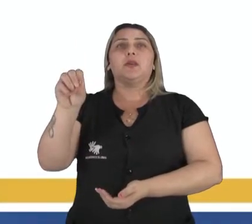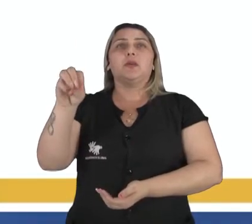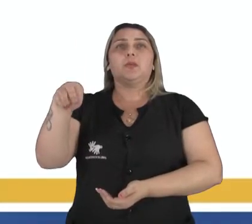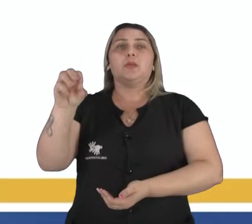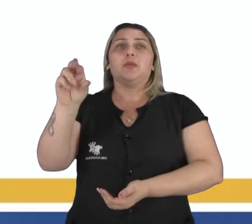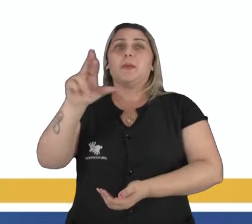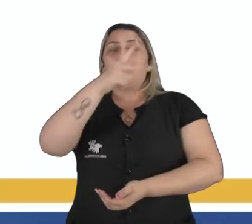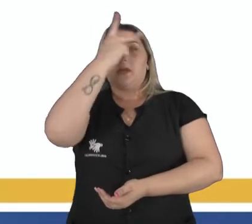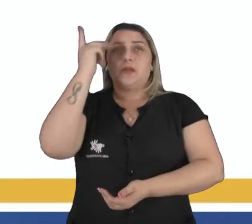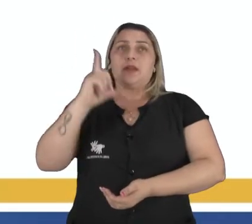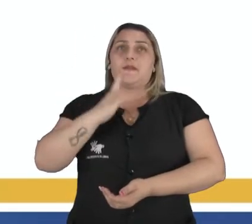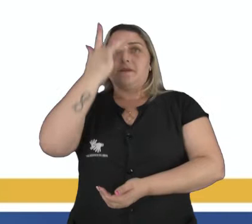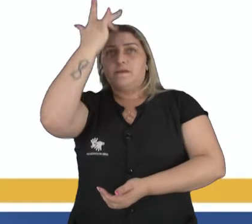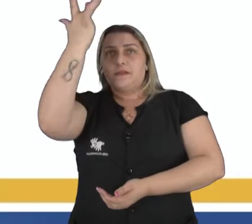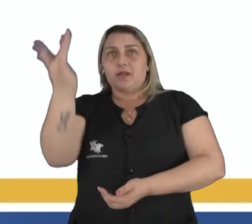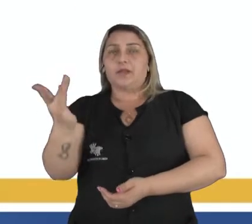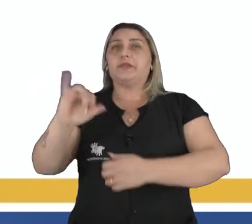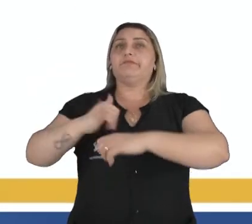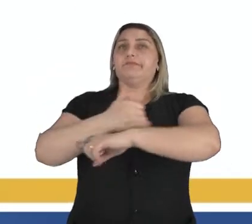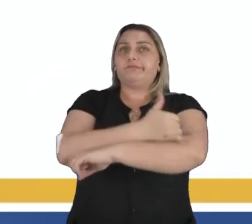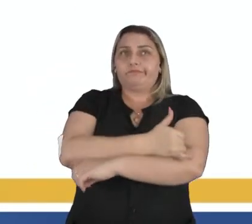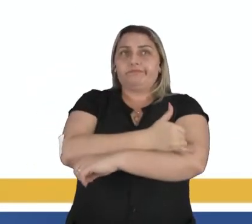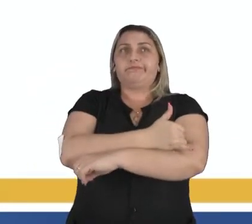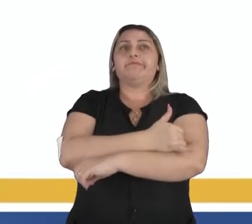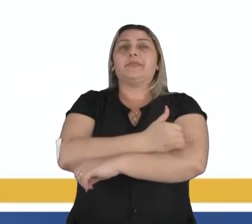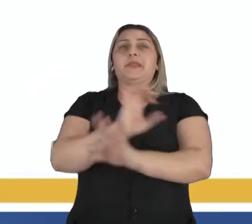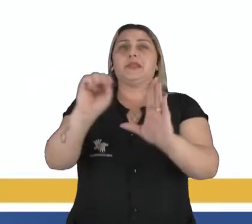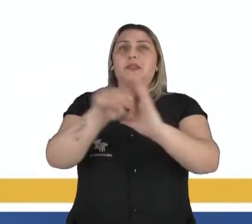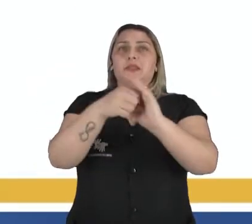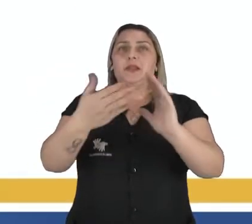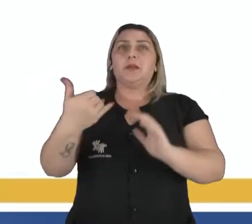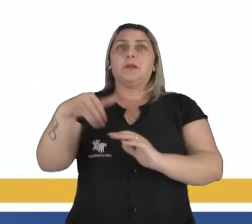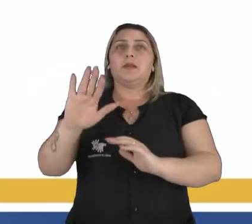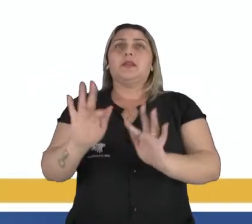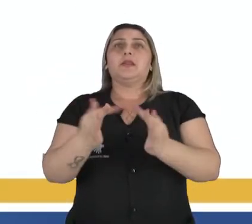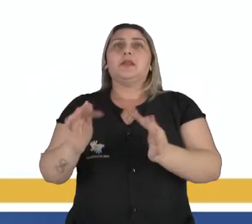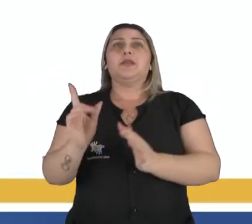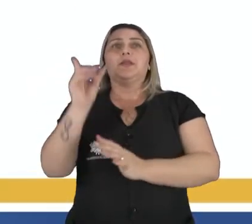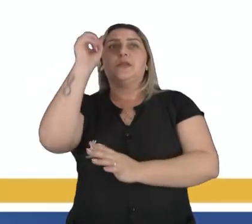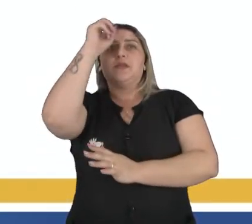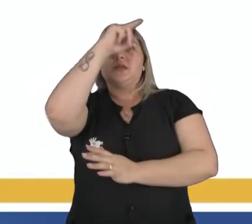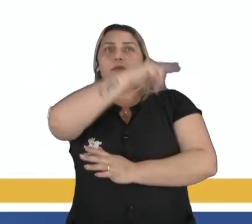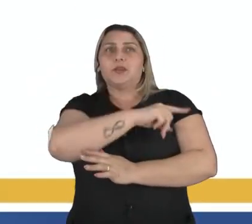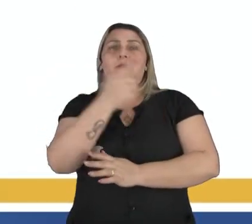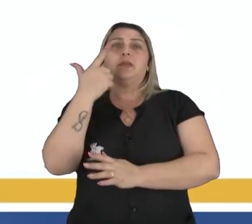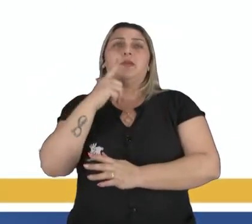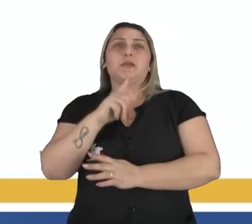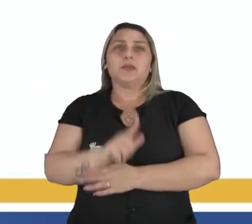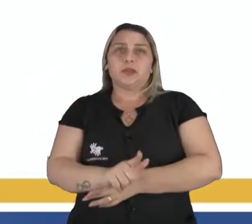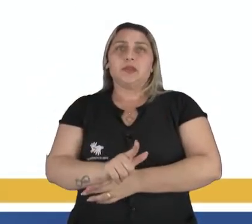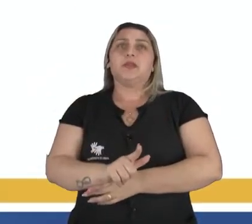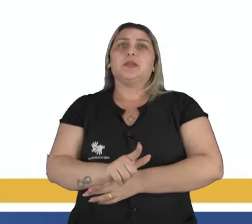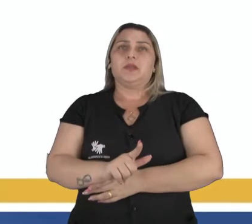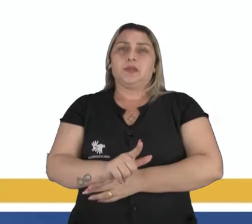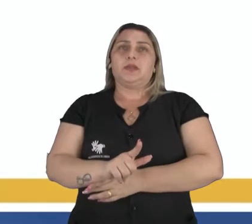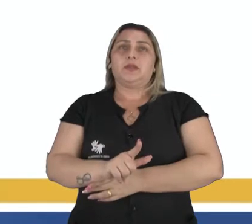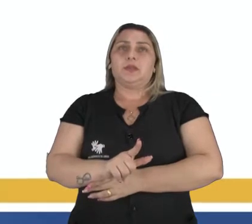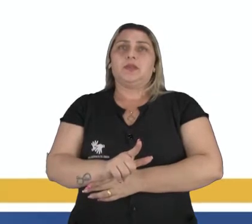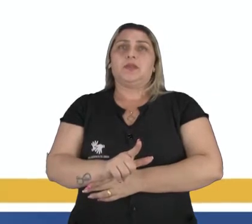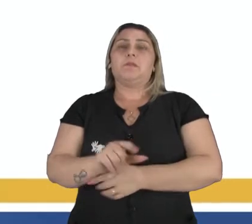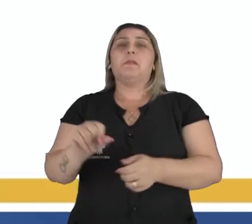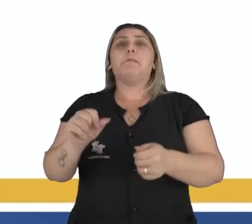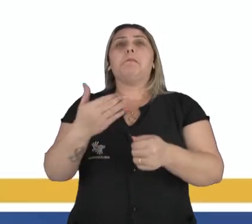São pessoas que possuem facilidade para engordar as características mais comuns são dificuldade para